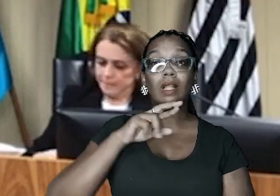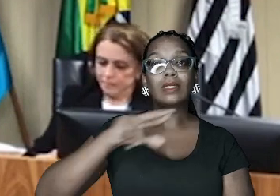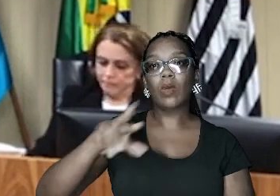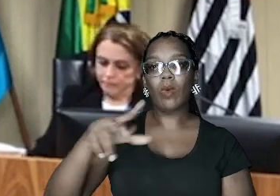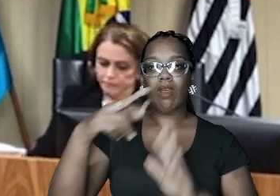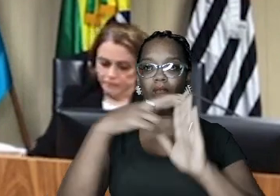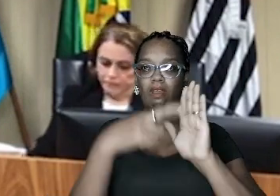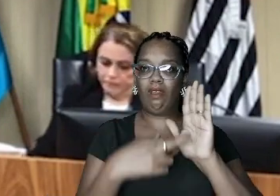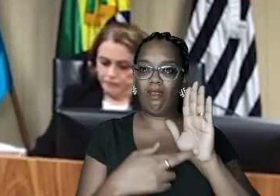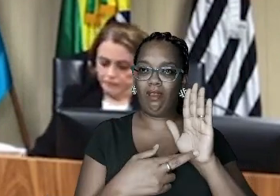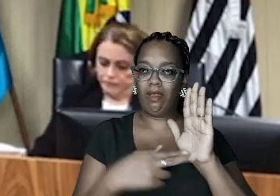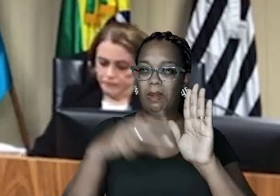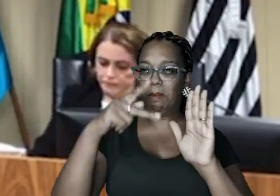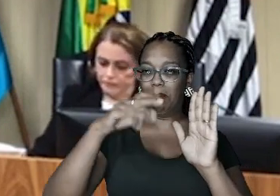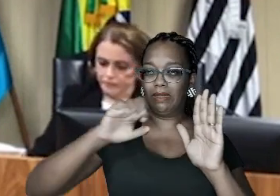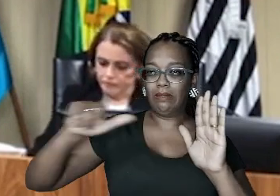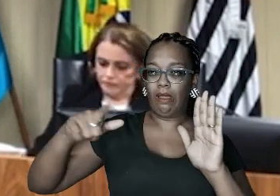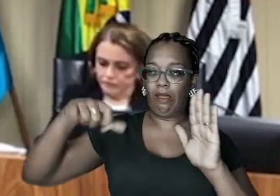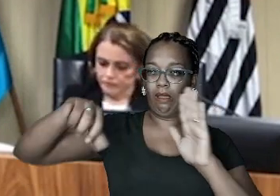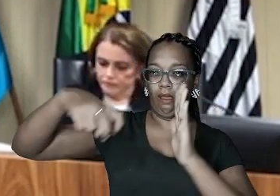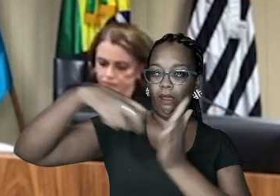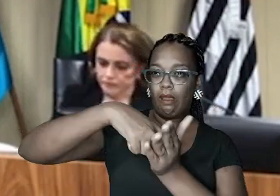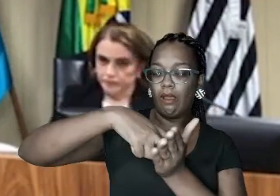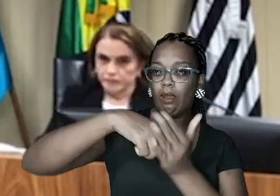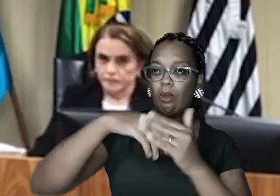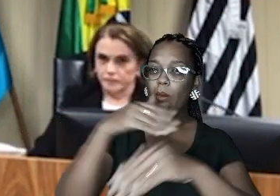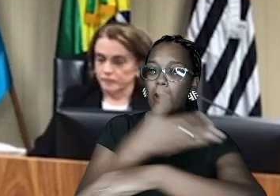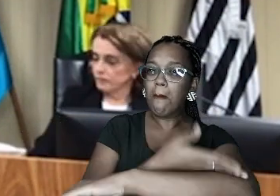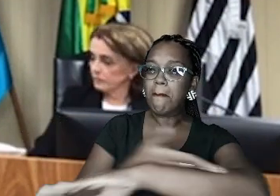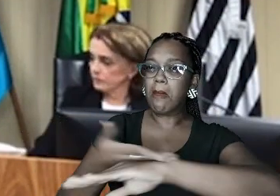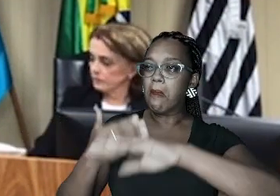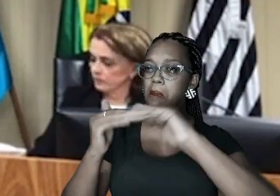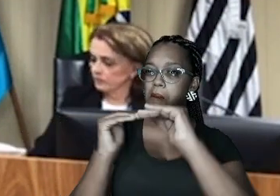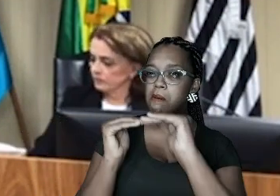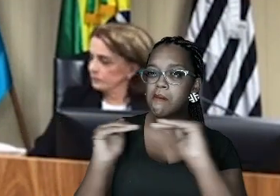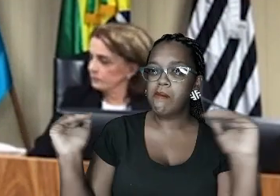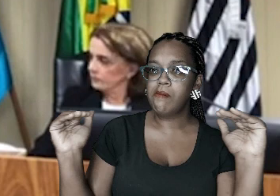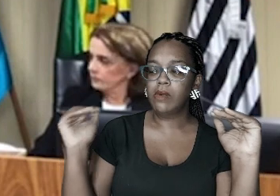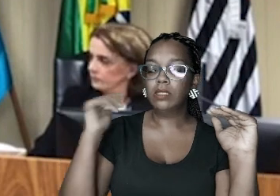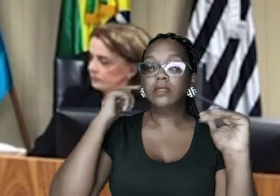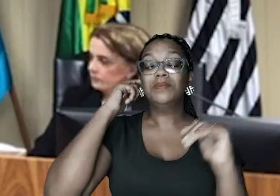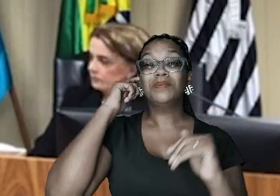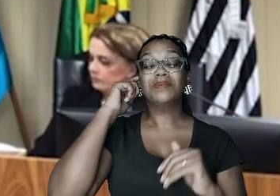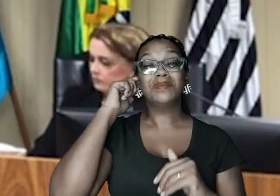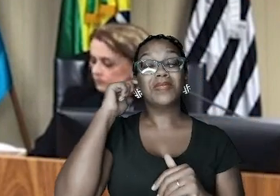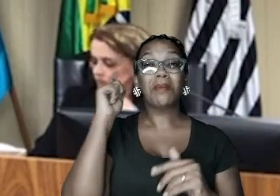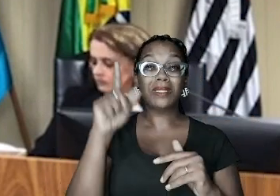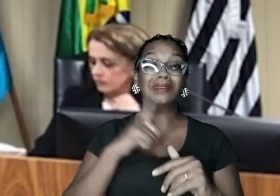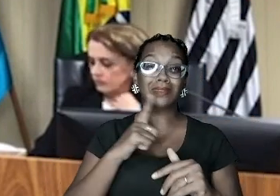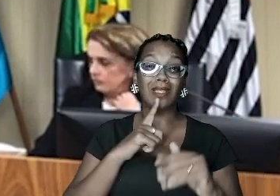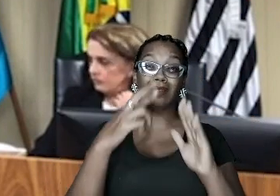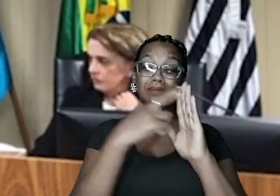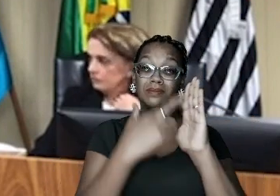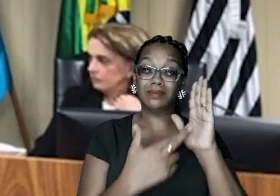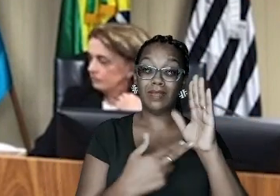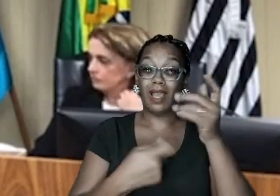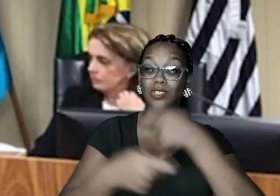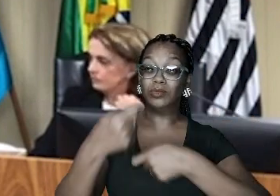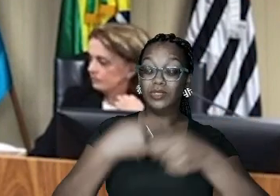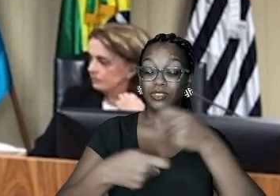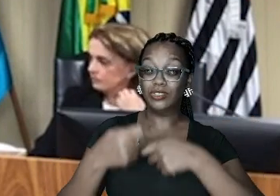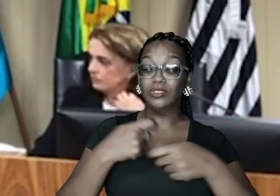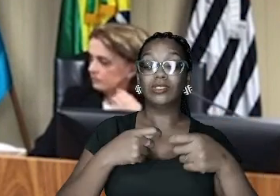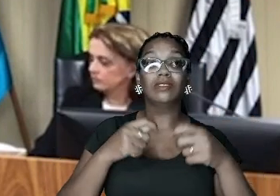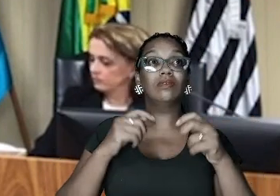penal em branco é heterogênea mas o fato é que diante do fato de nós termos um regramento administrativo extremamente